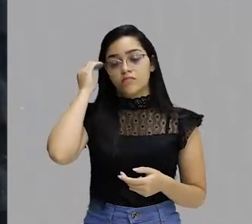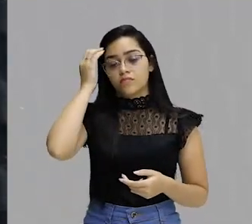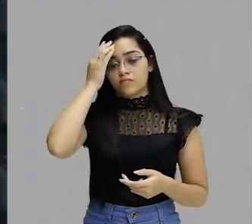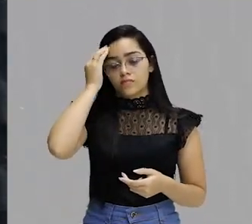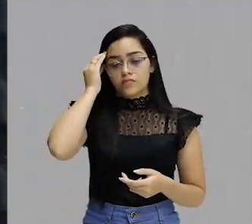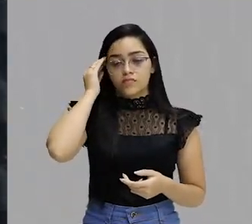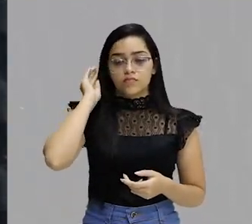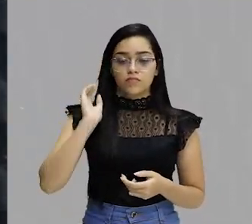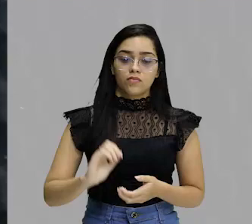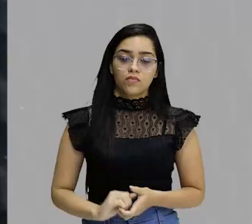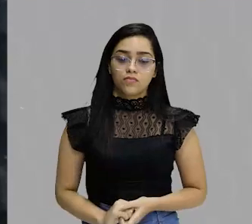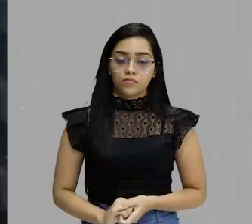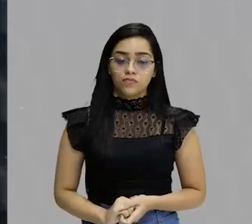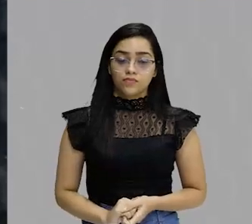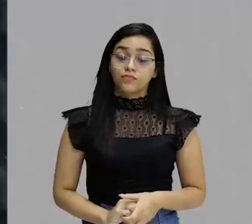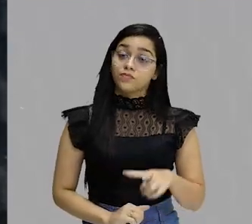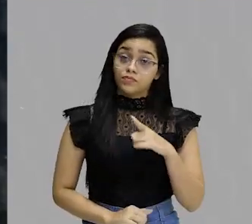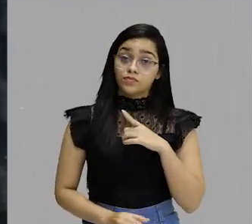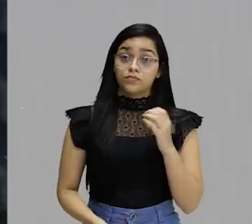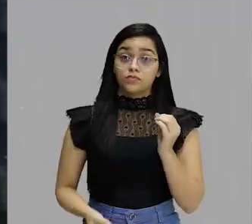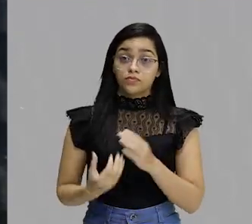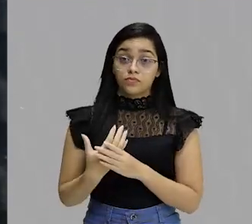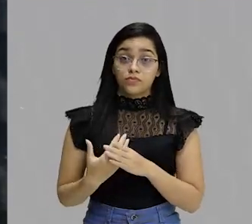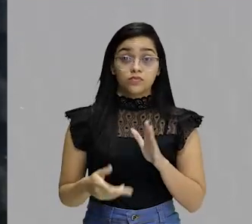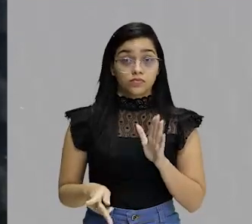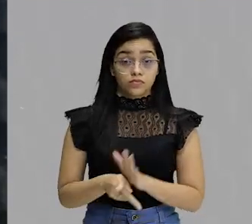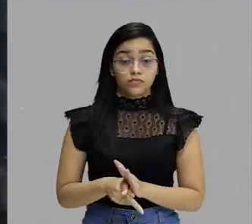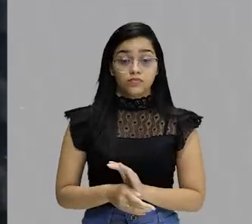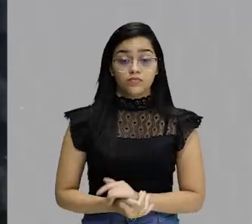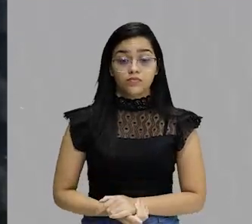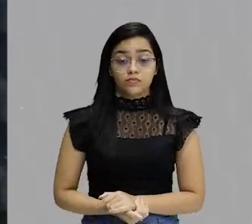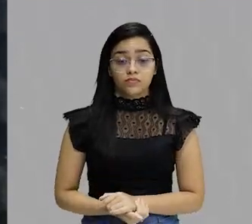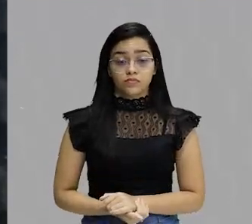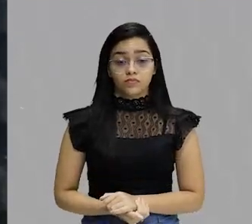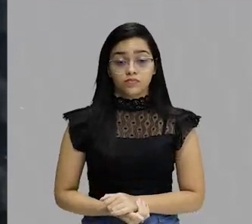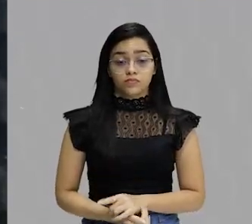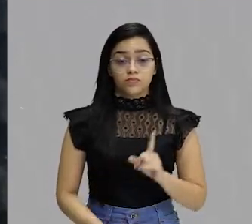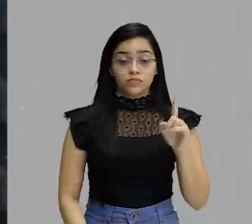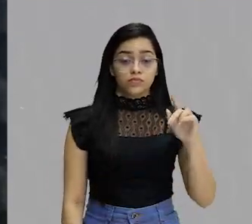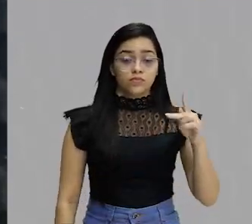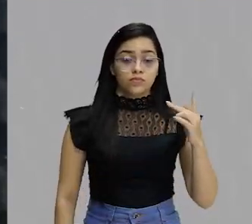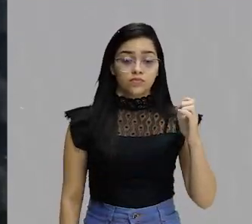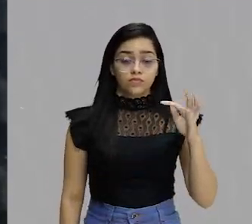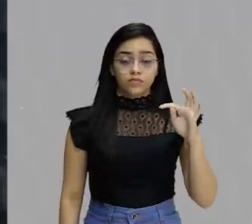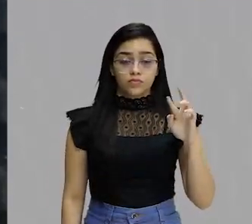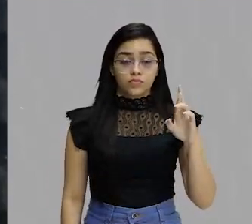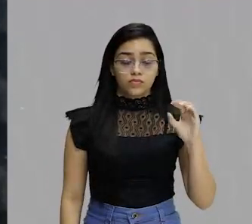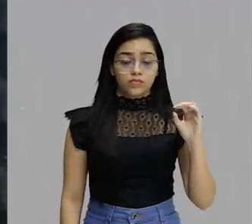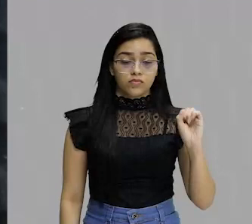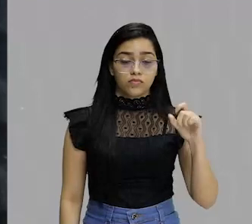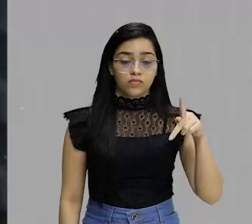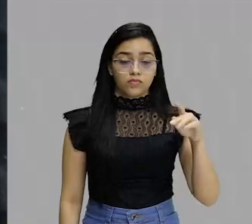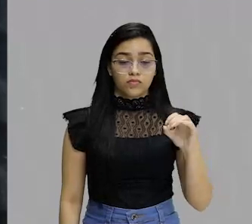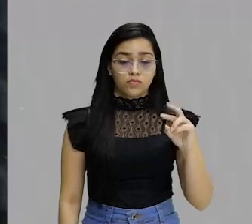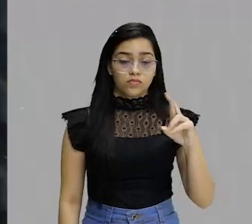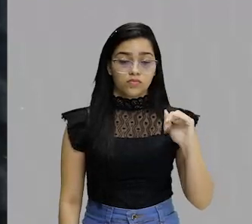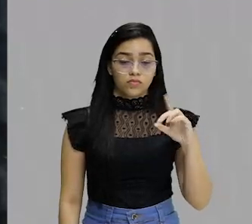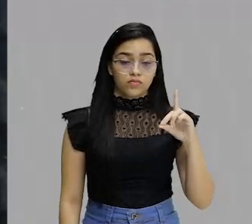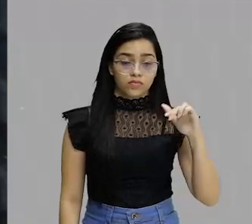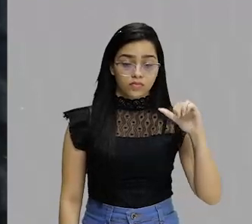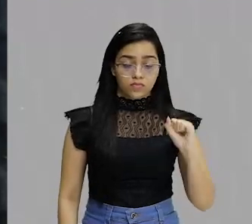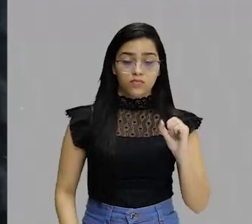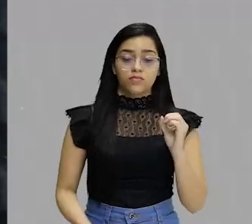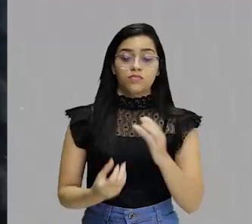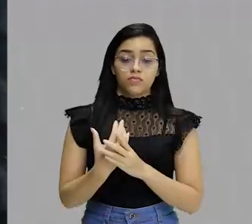interior do fruto. Ela produz a semente diretamente. São heterosporadas, ou seja, elas